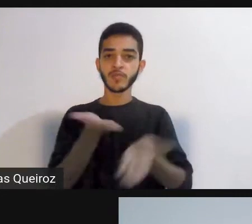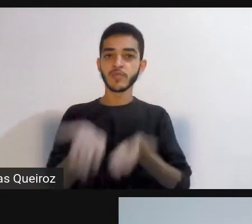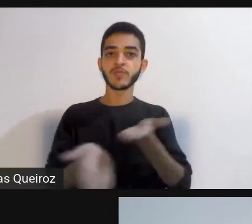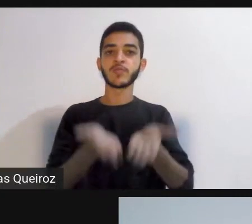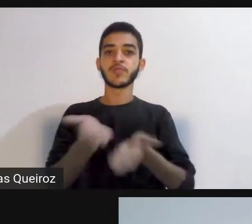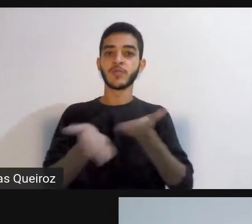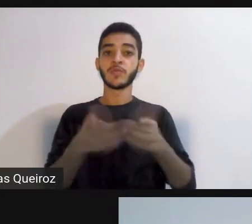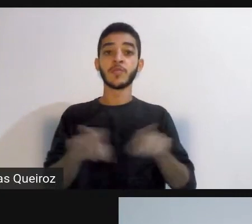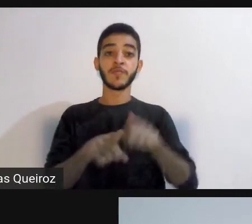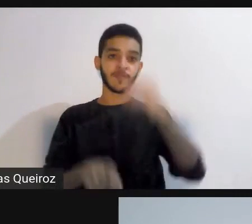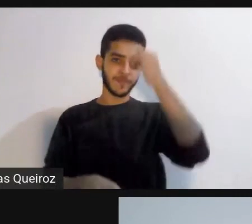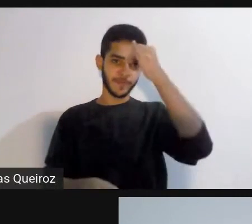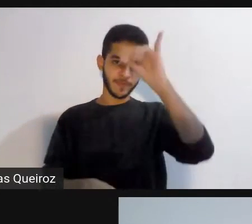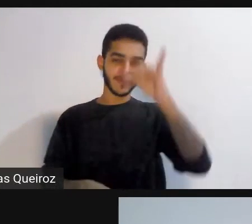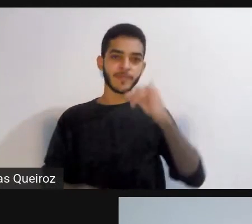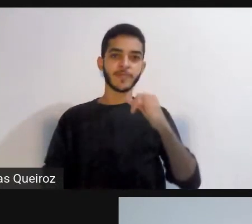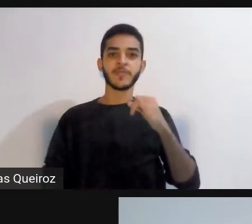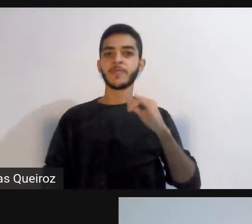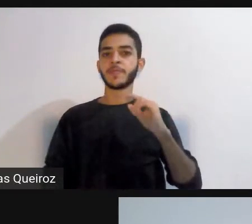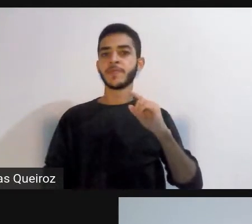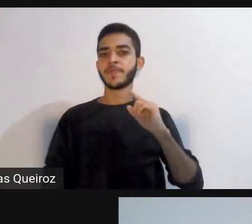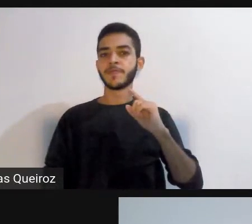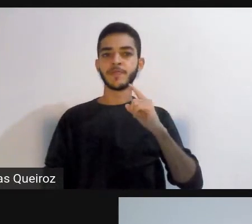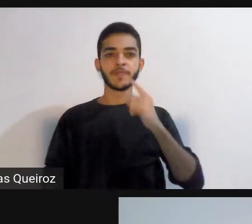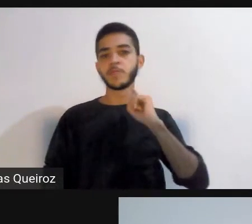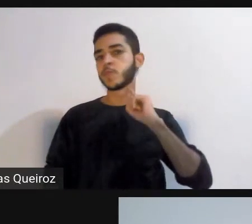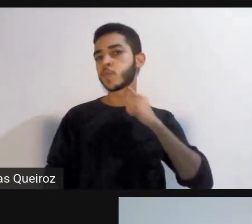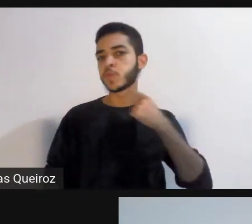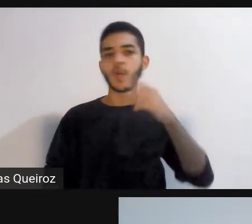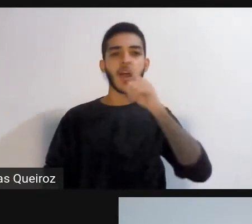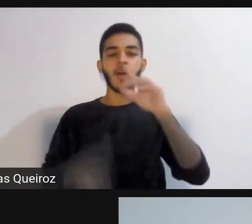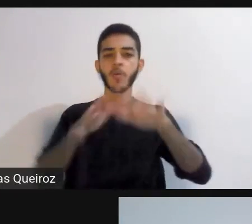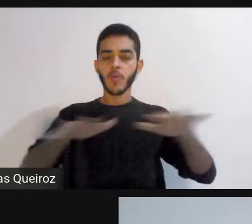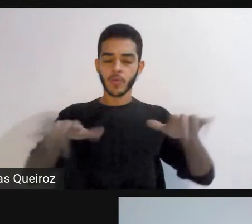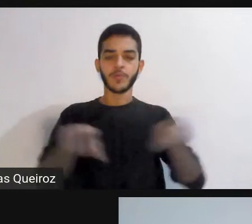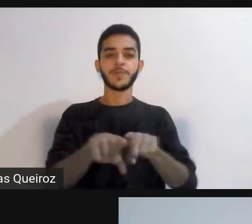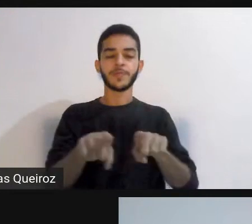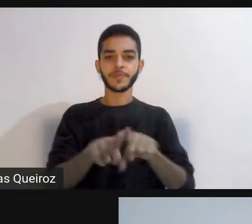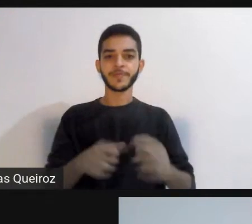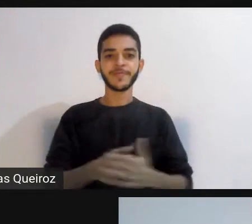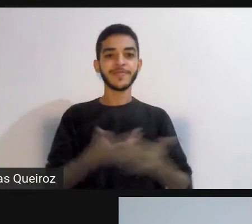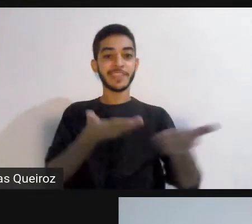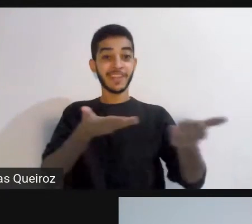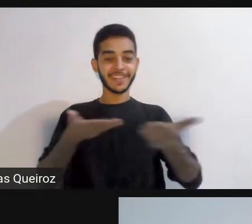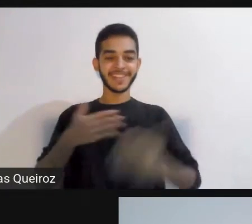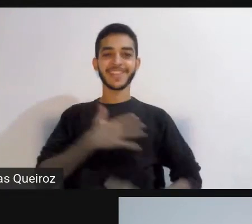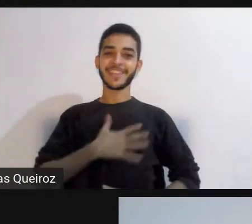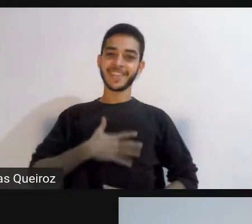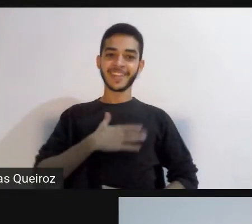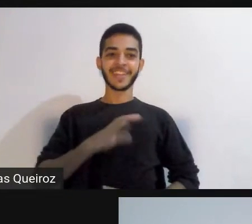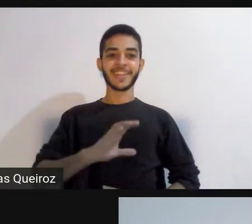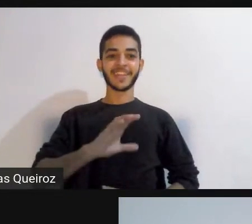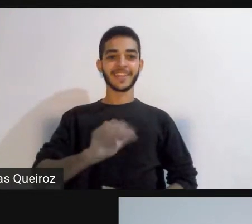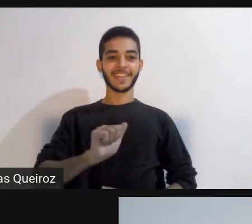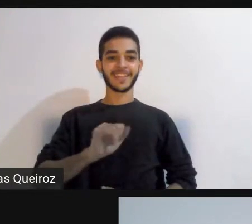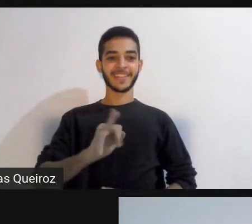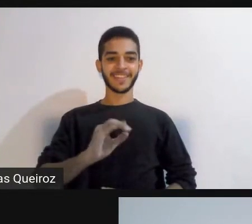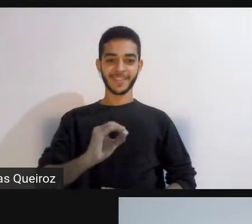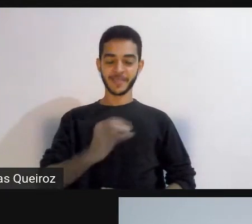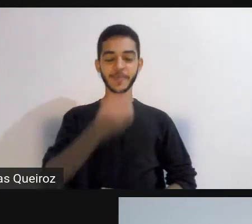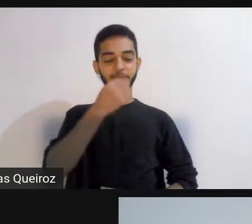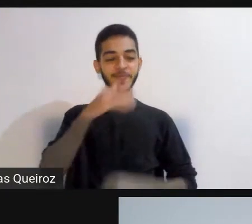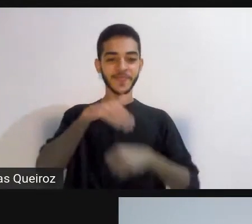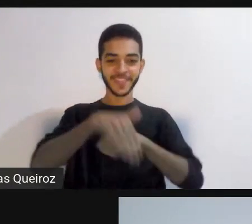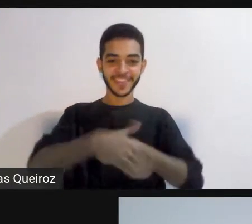poluição aquática e ecologia numérica. Caio, com você. Boa noite, Carlos, tudo bem? Boa